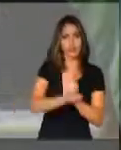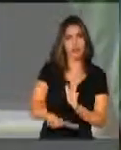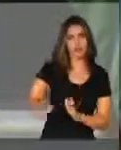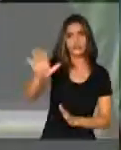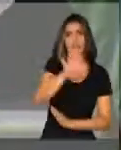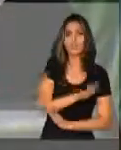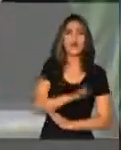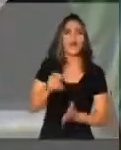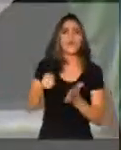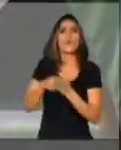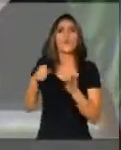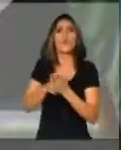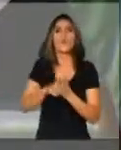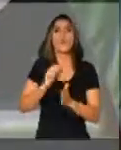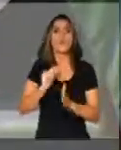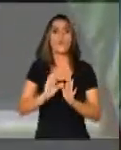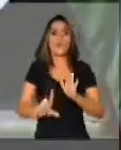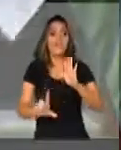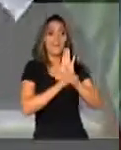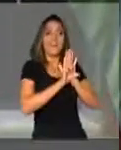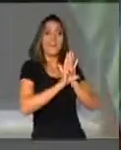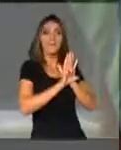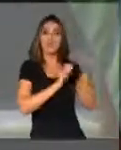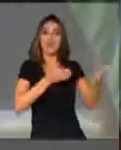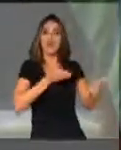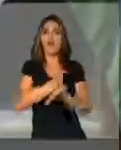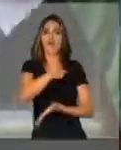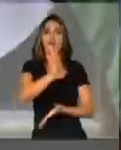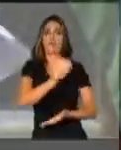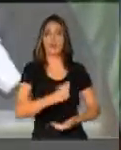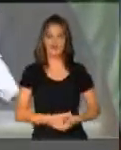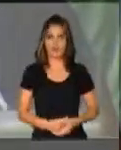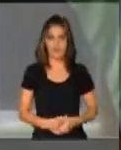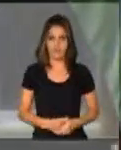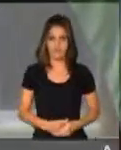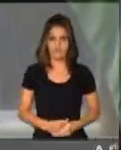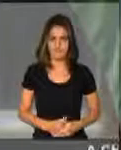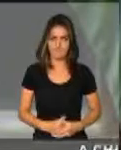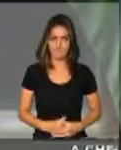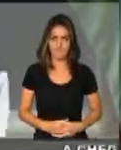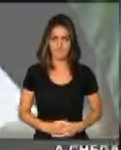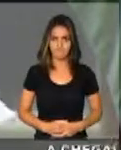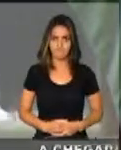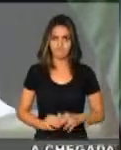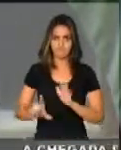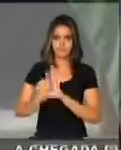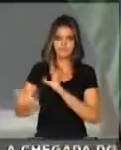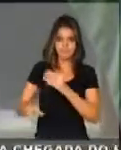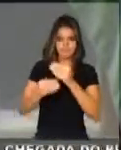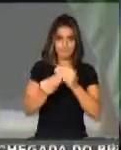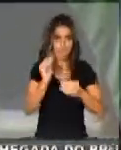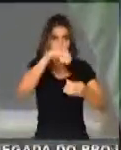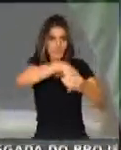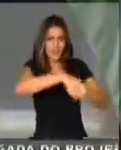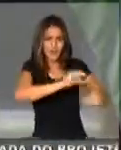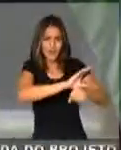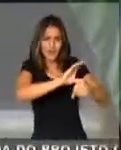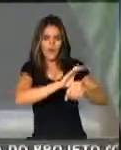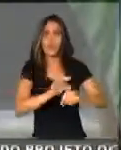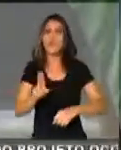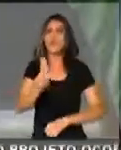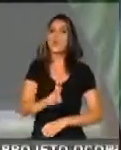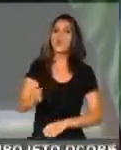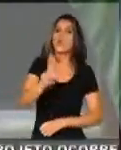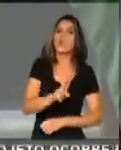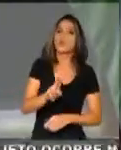E exige, portanto, uma lei para determinar, lei complementar à Constituição, o